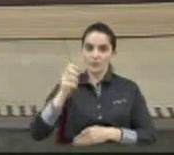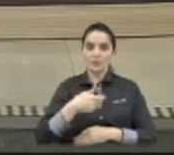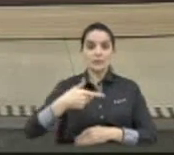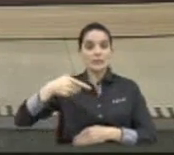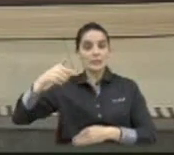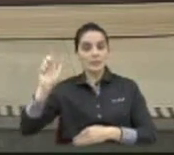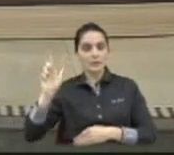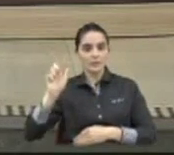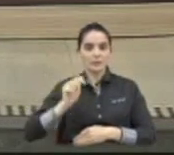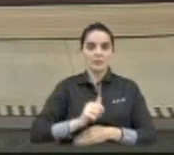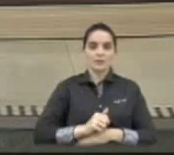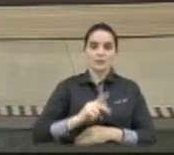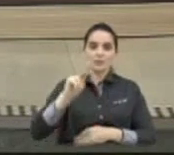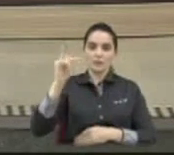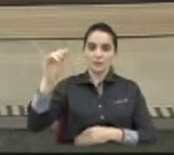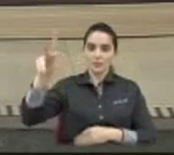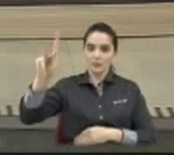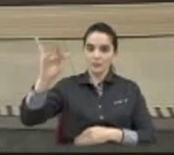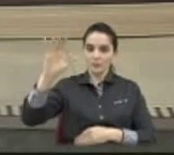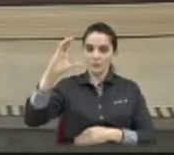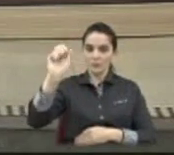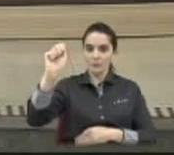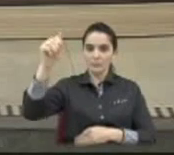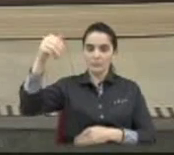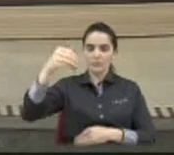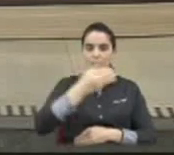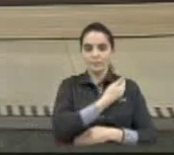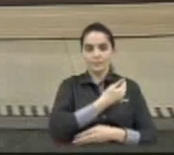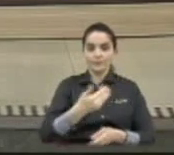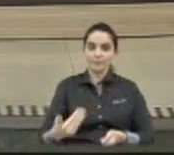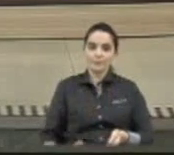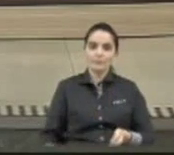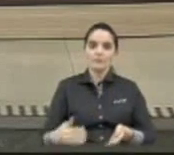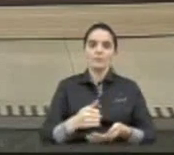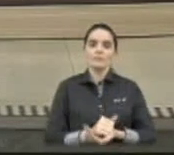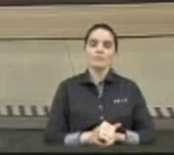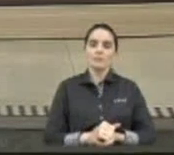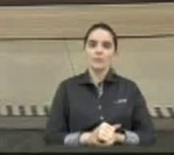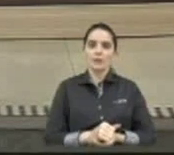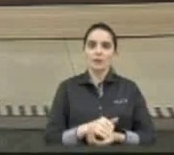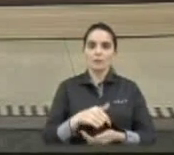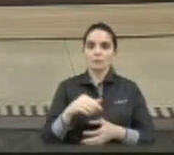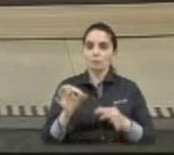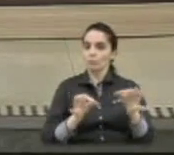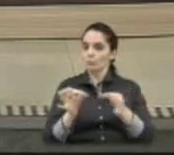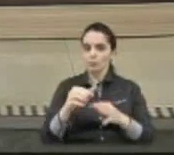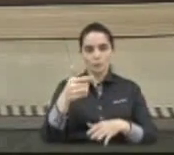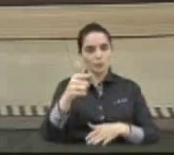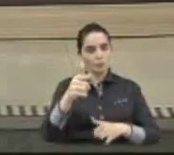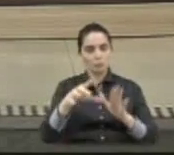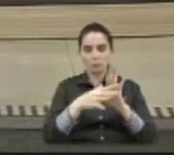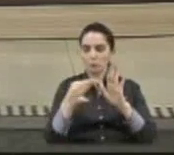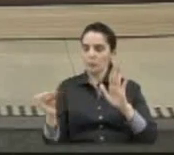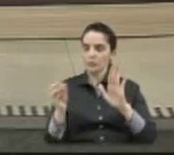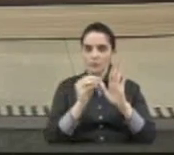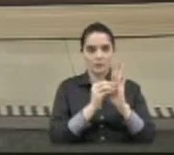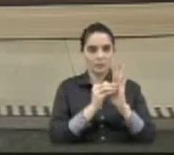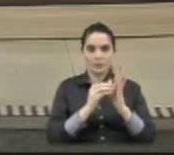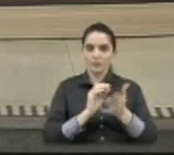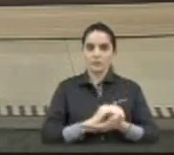Graminha, antiga hípica municipal e da outras providências. O projeto não contém emendas e o parecer